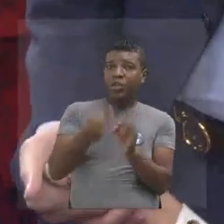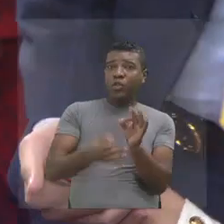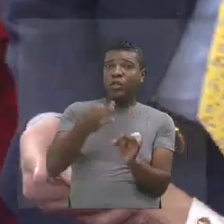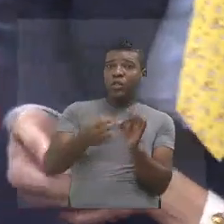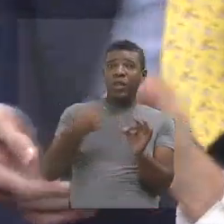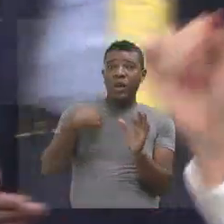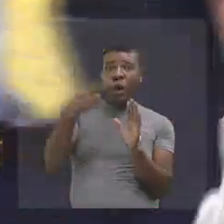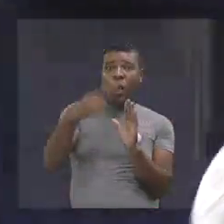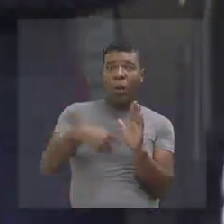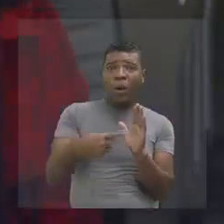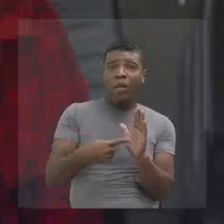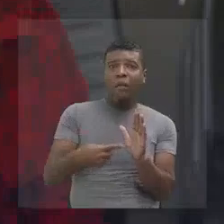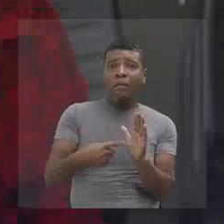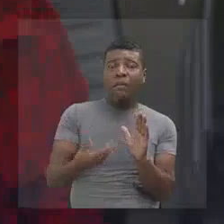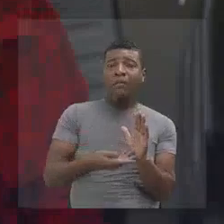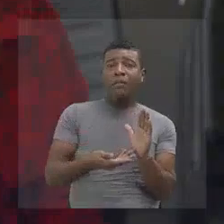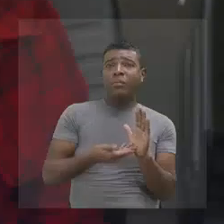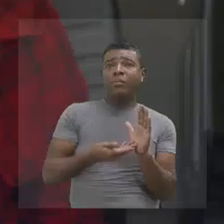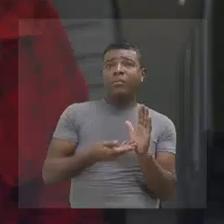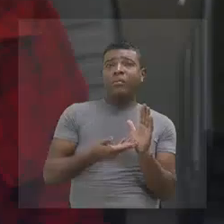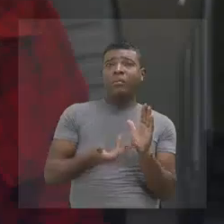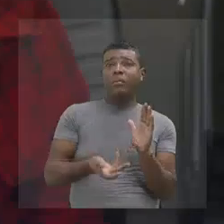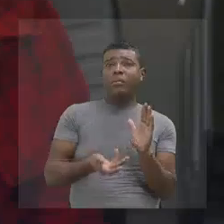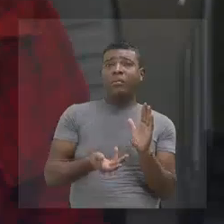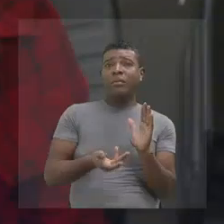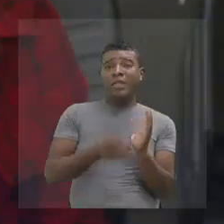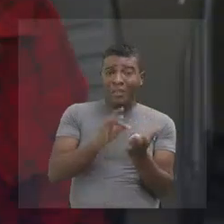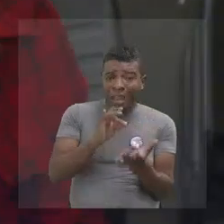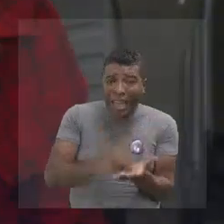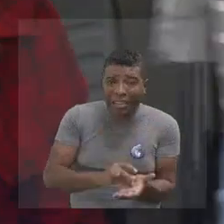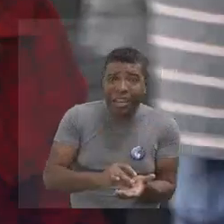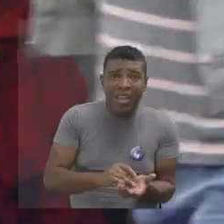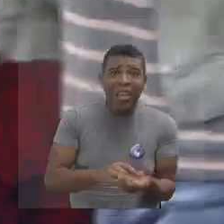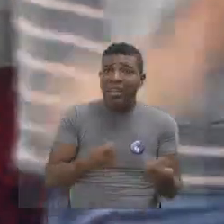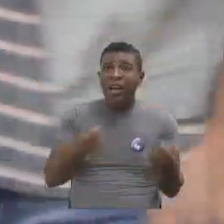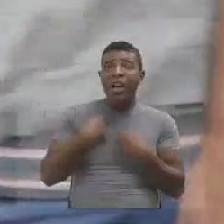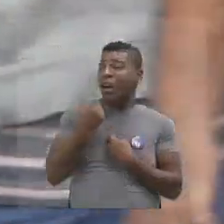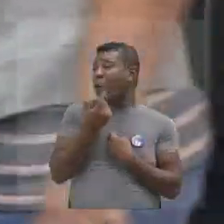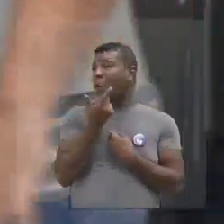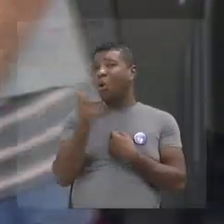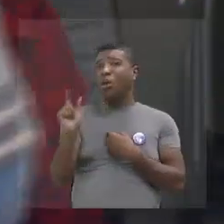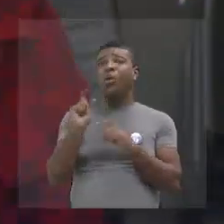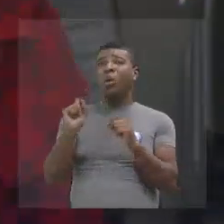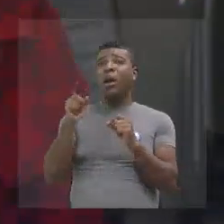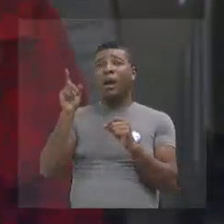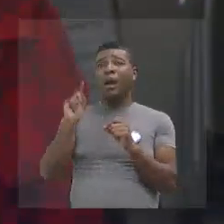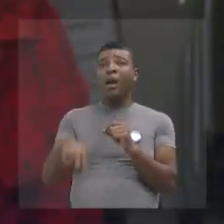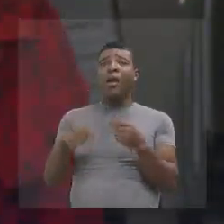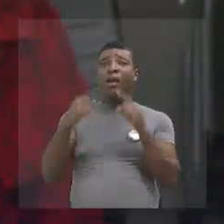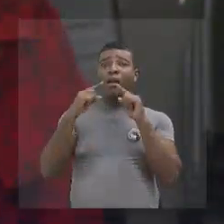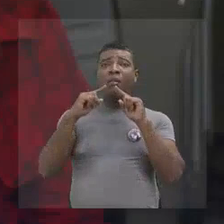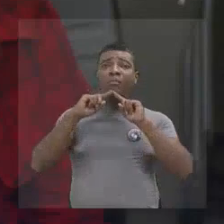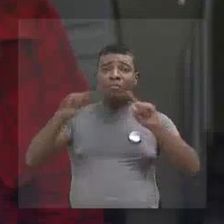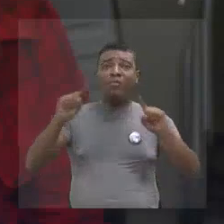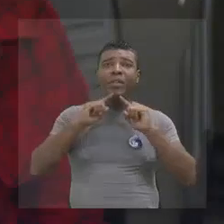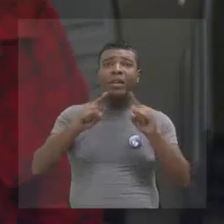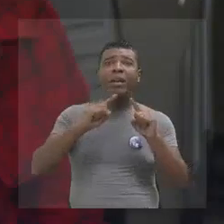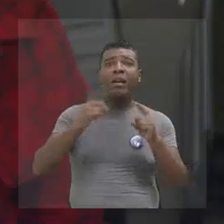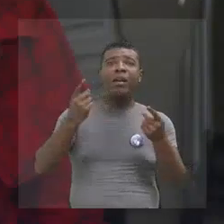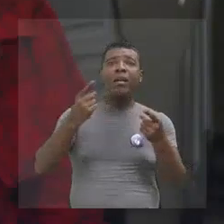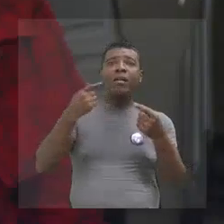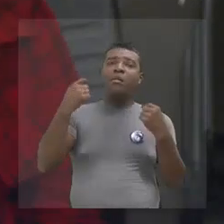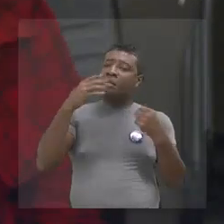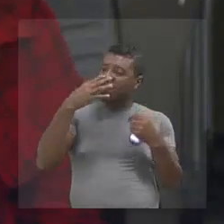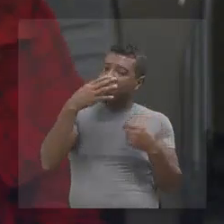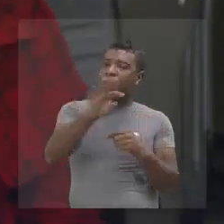então É de fato não há outra alternativa para gente que não denunciar esses fatos denunciar